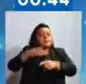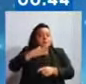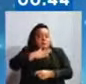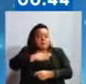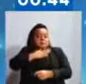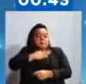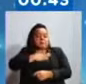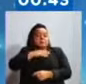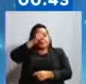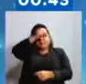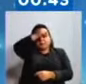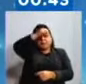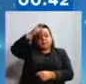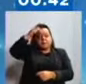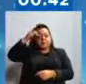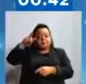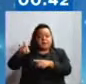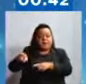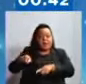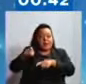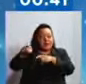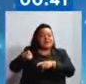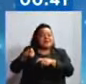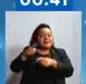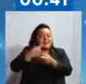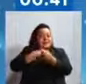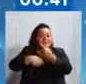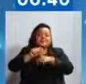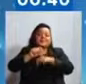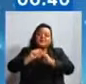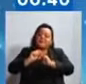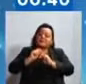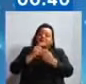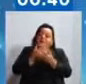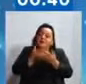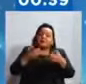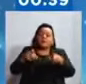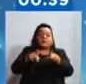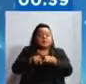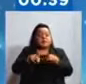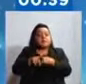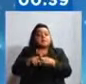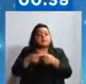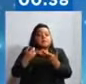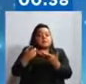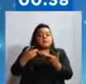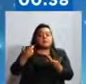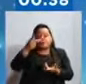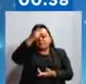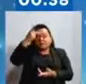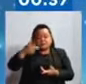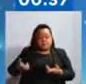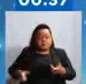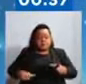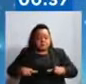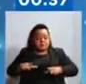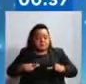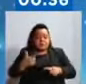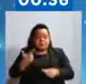agro. Nós daremos a possibilidade do pequeno produtor e também o desempregado pegar o empréstimo, como eu falei, microcrédito, e